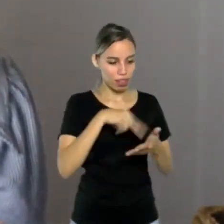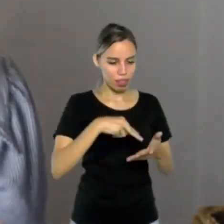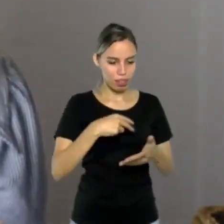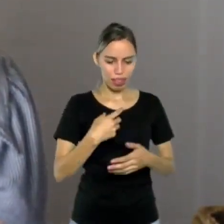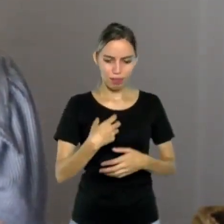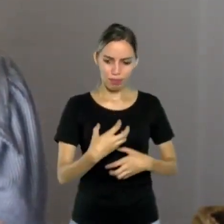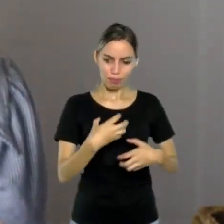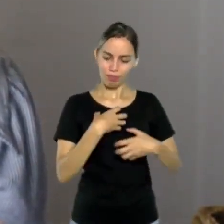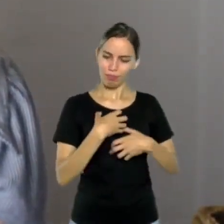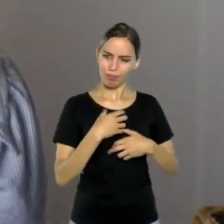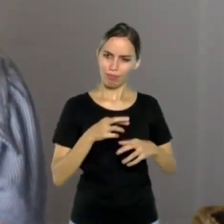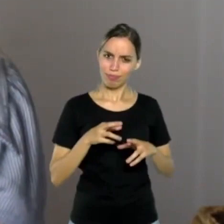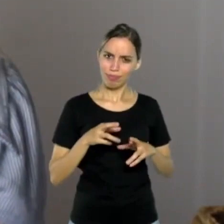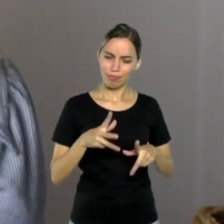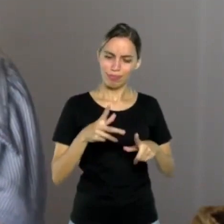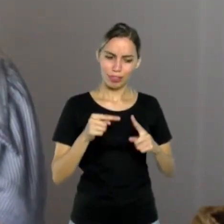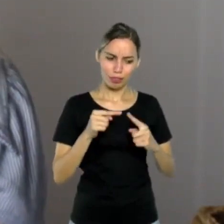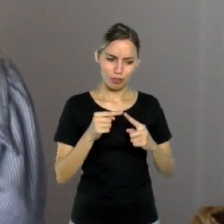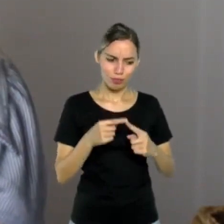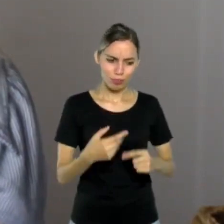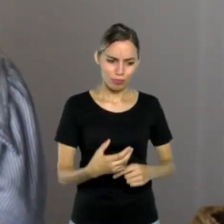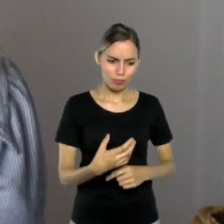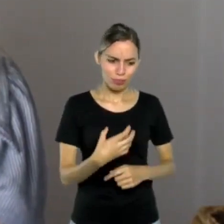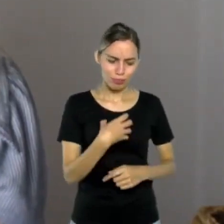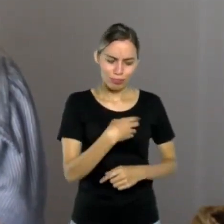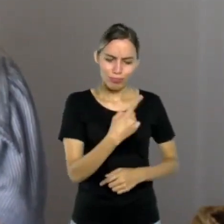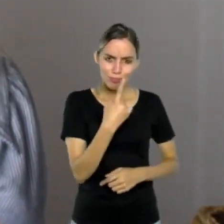mesmo, de afetividade, sabe?